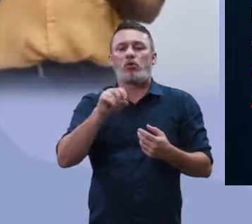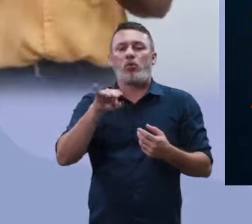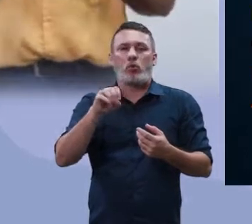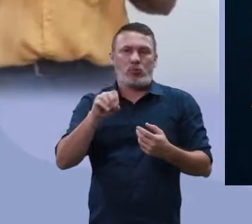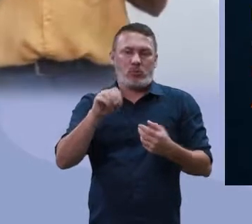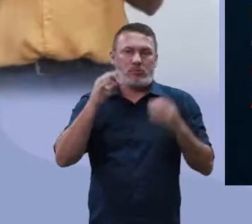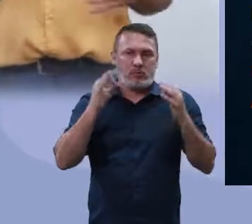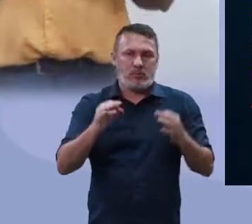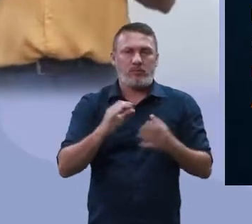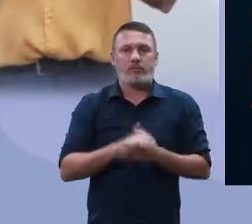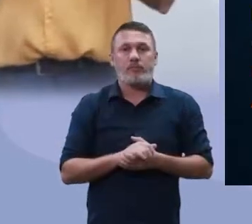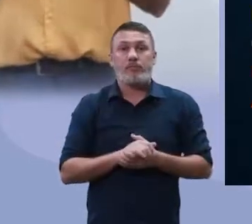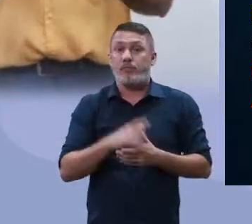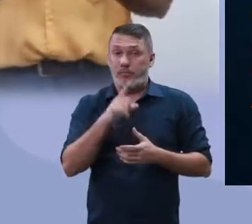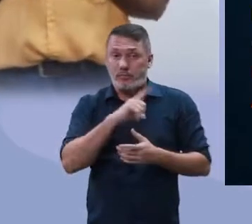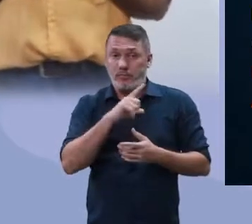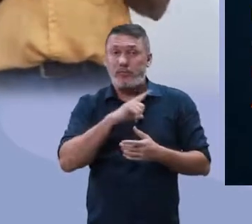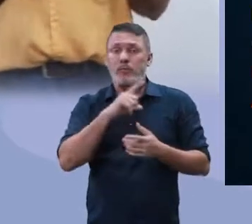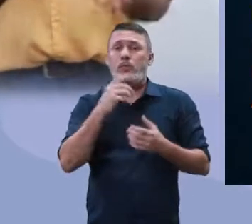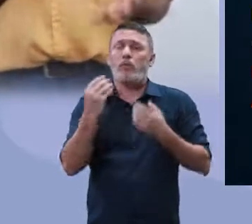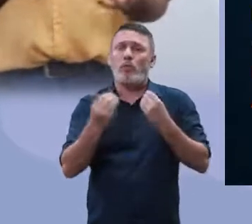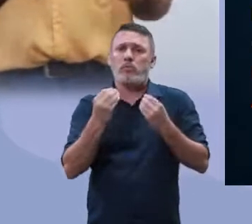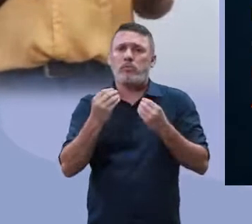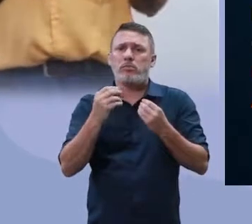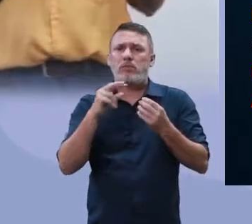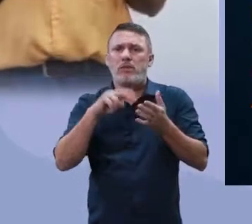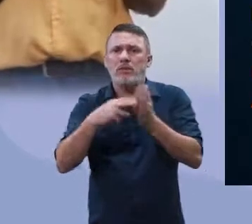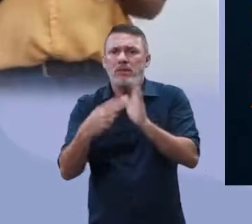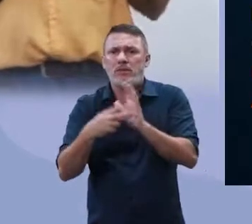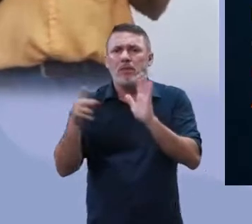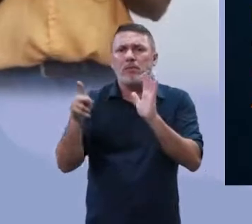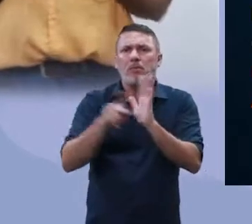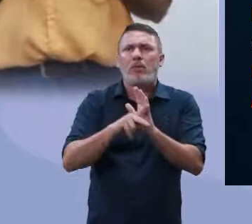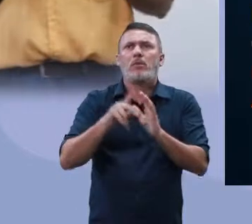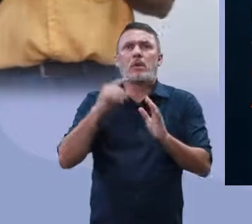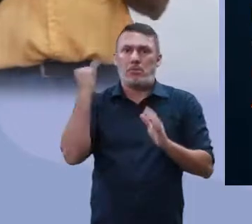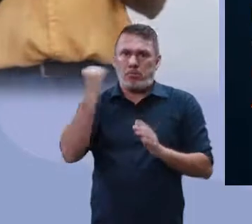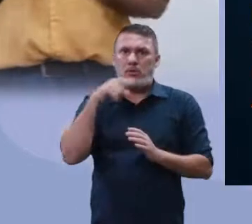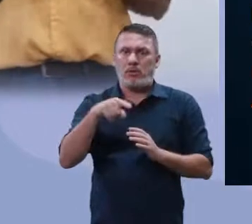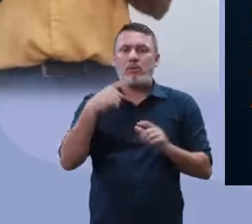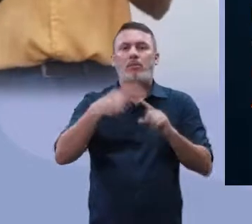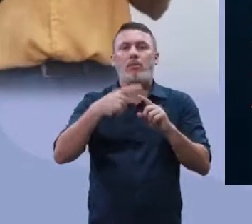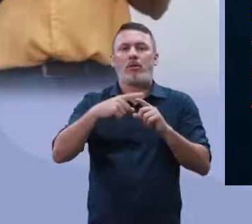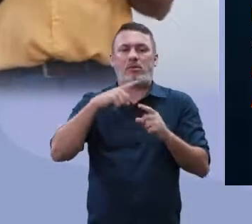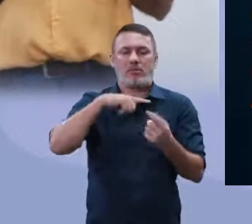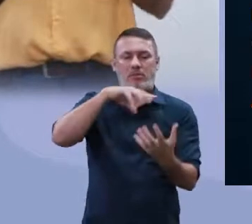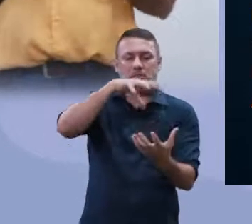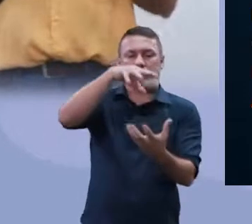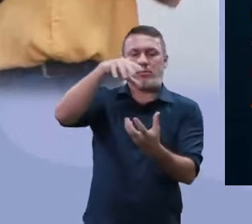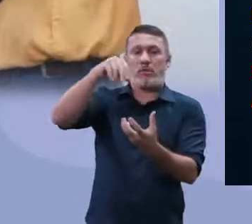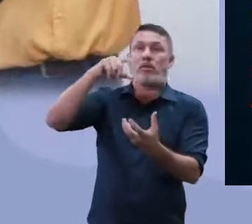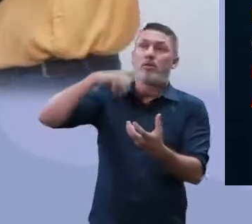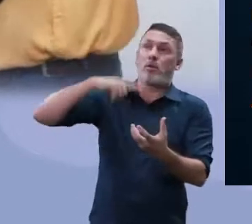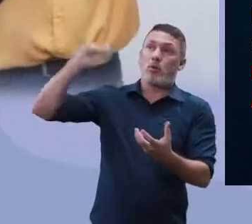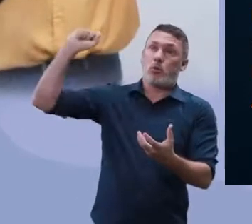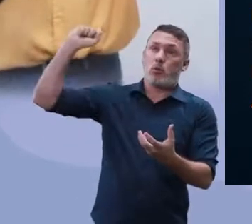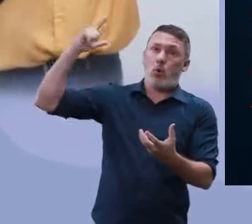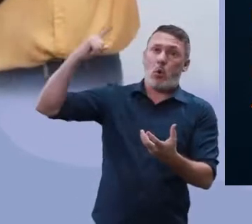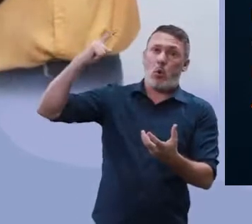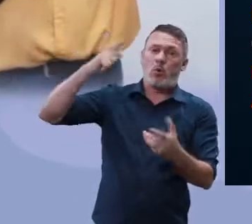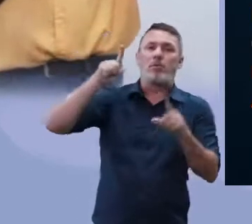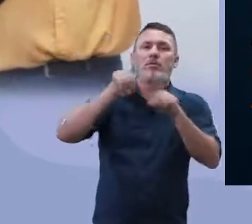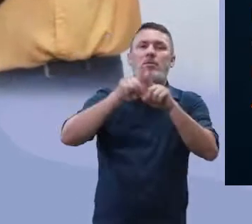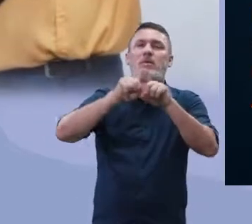essa camada ela tem uma função significativa, pois ela impede que grande parte da radiação mandada pelo Sol e vinda